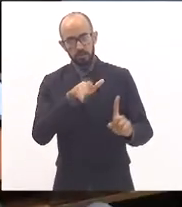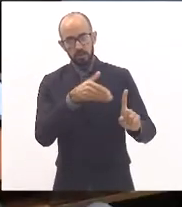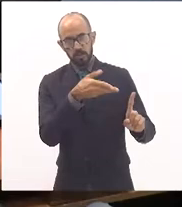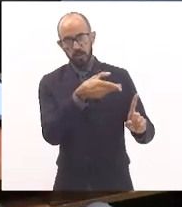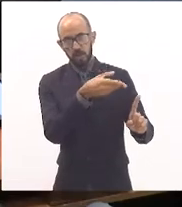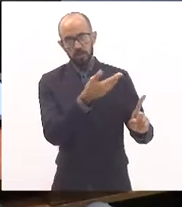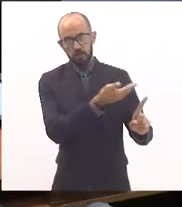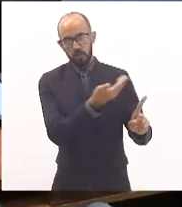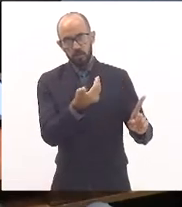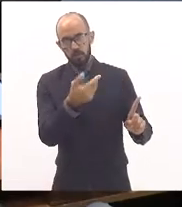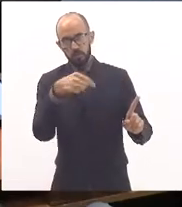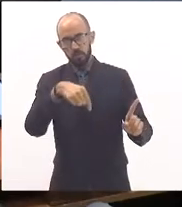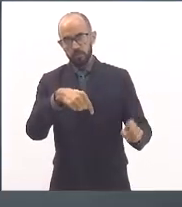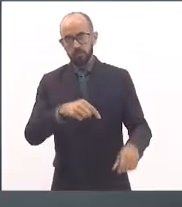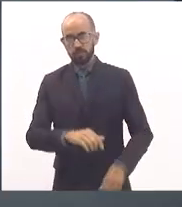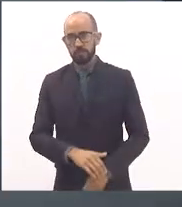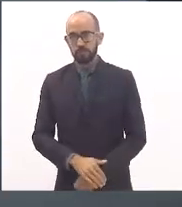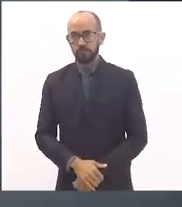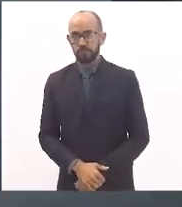1